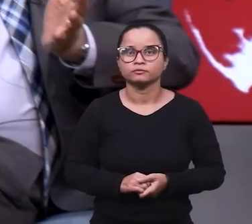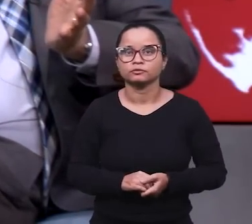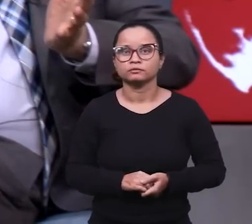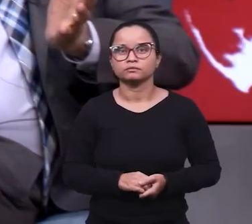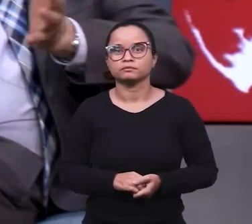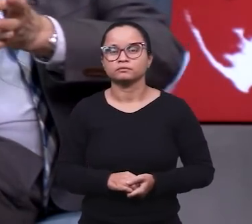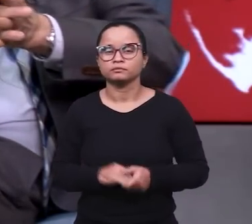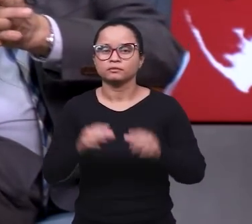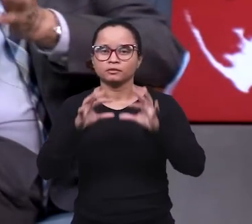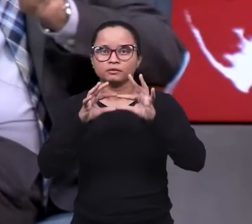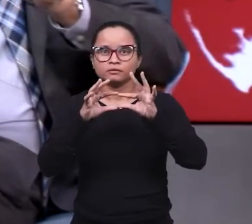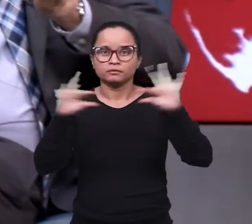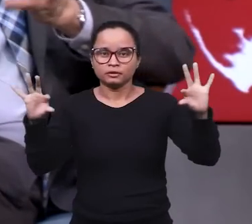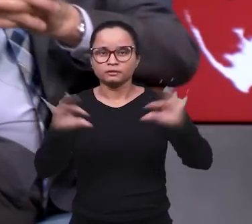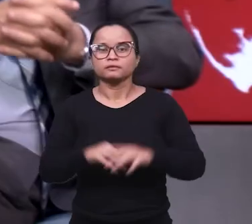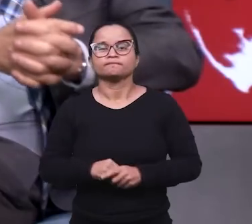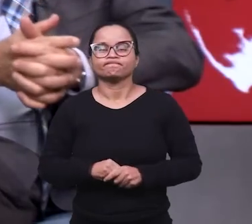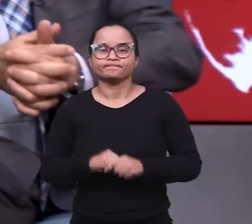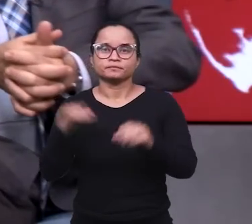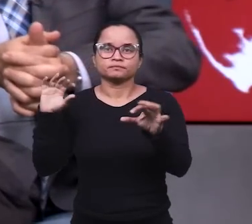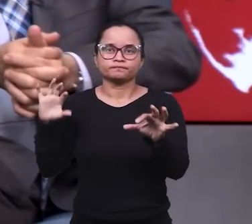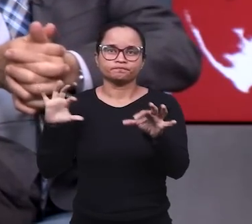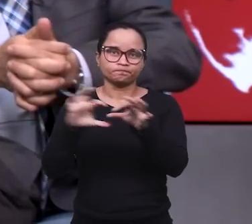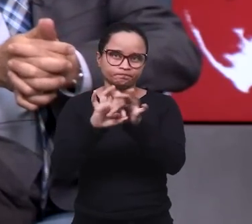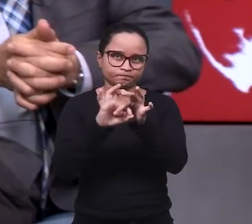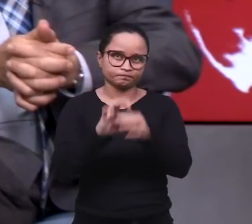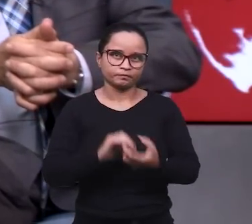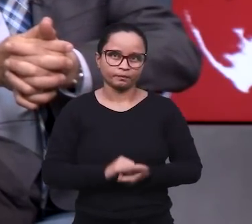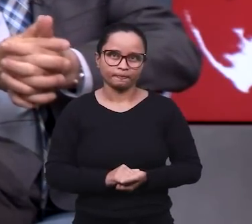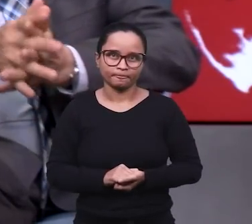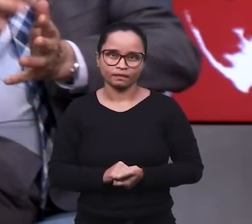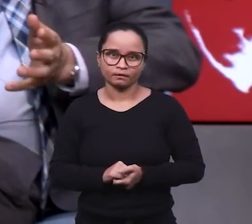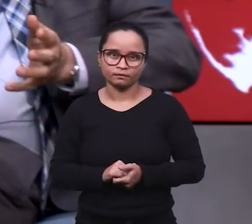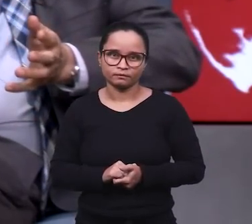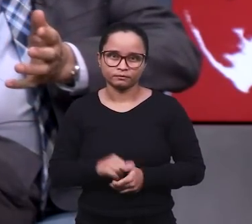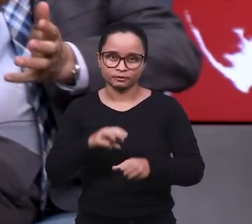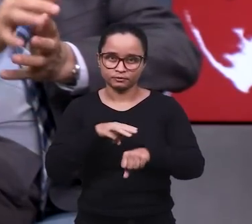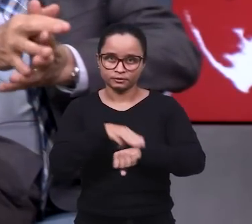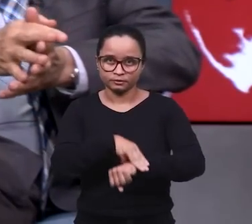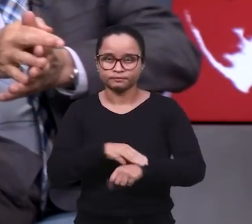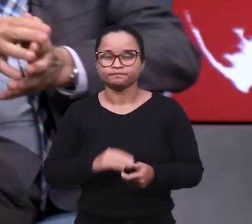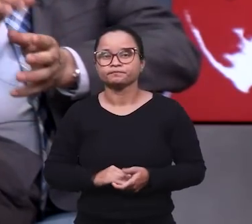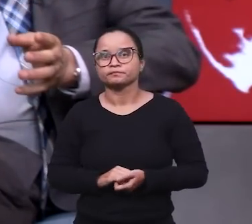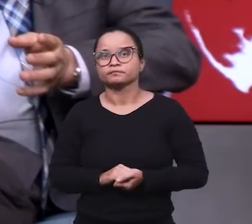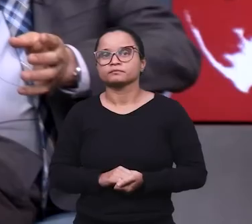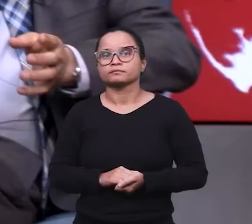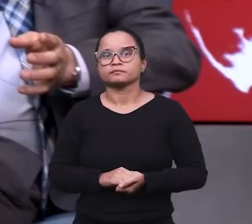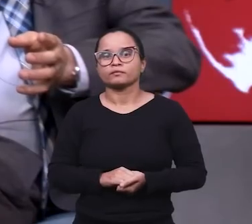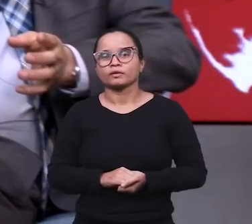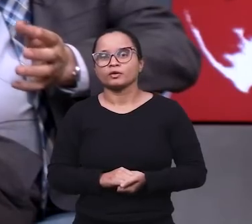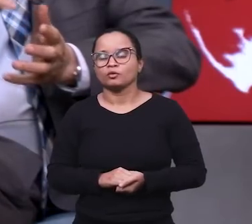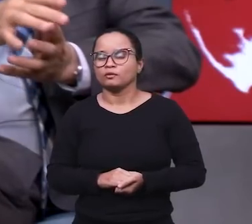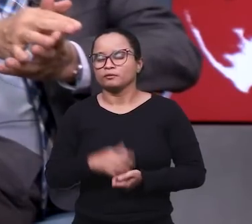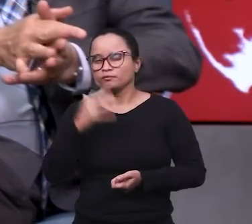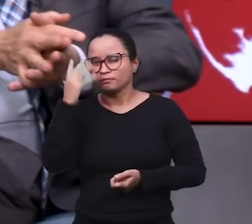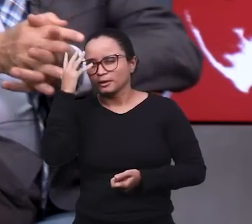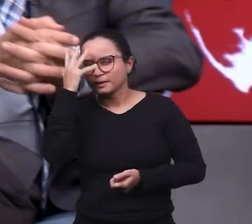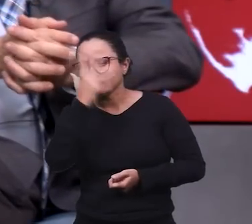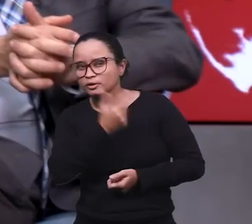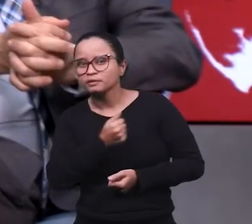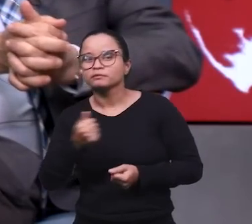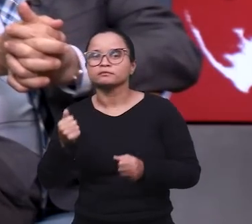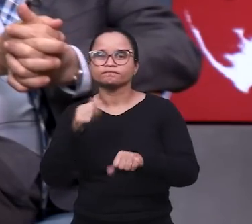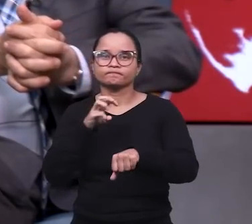A gente usa, mas é uma frase que está muito ligada à figura do ministério e à beleza do